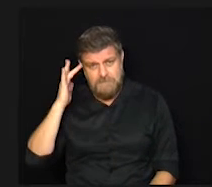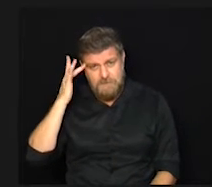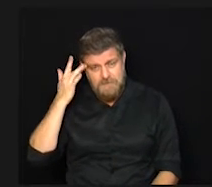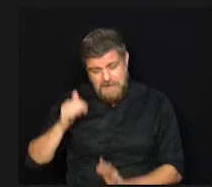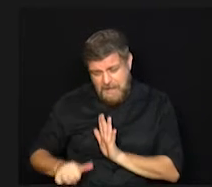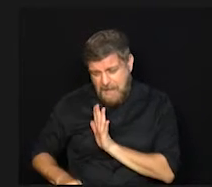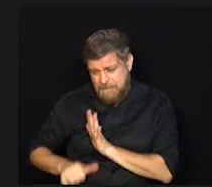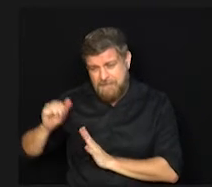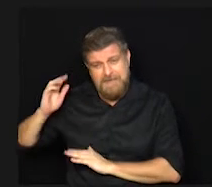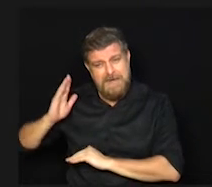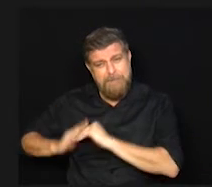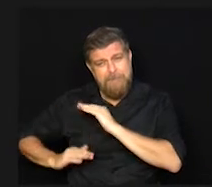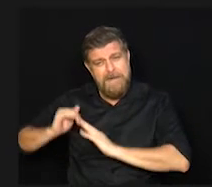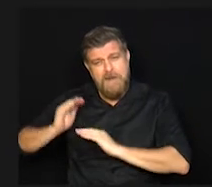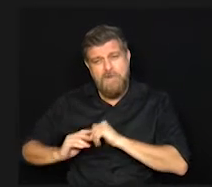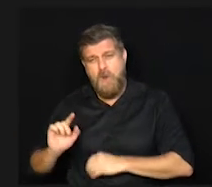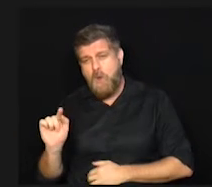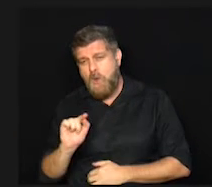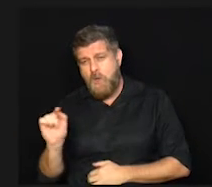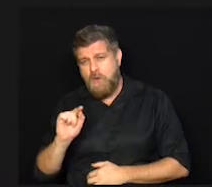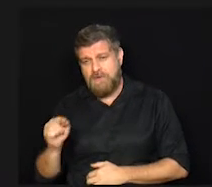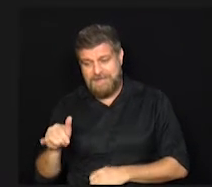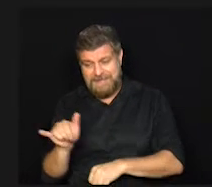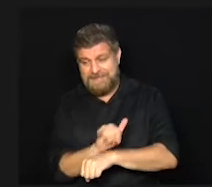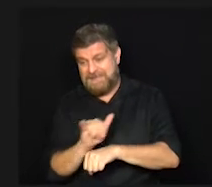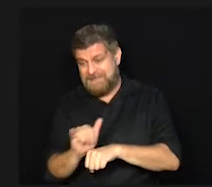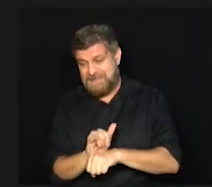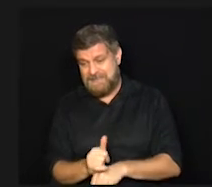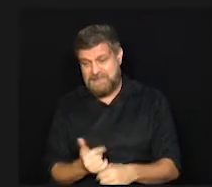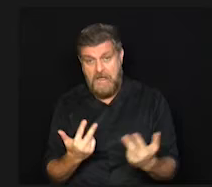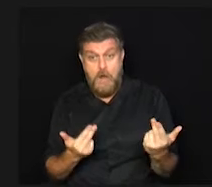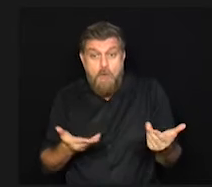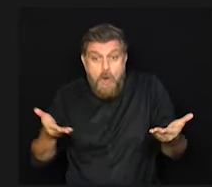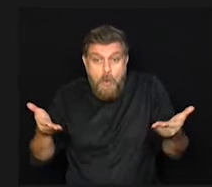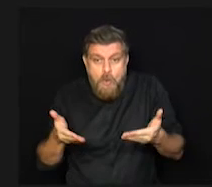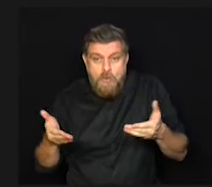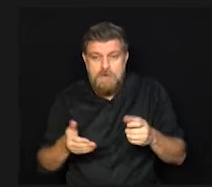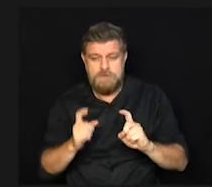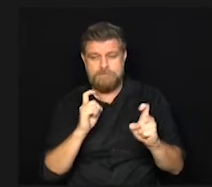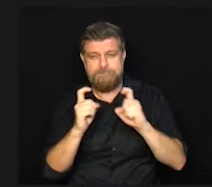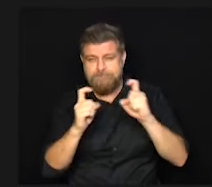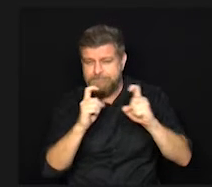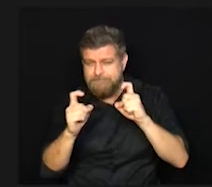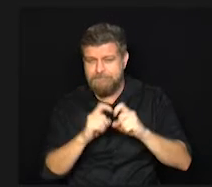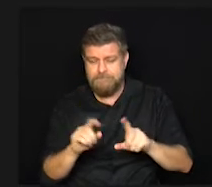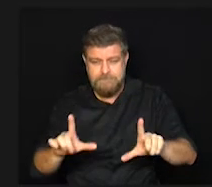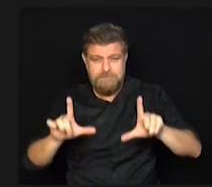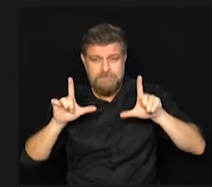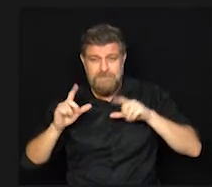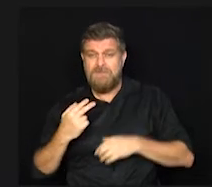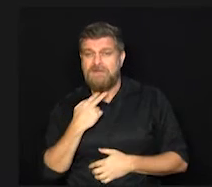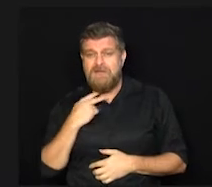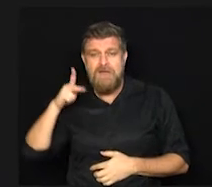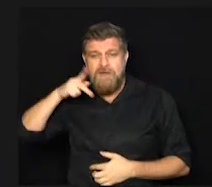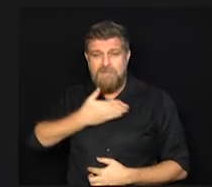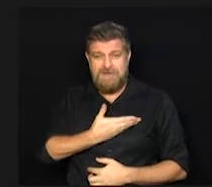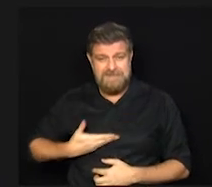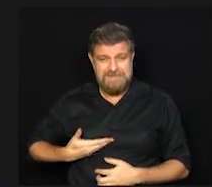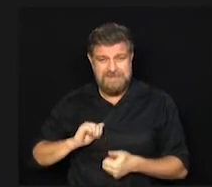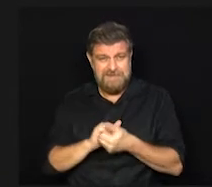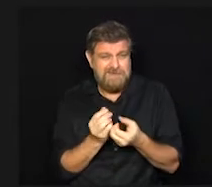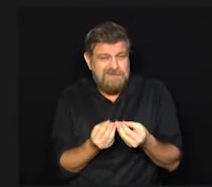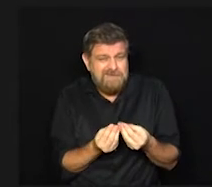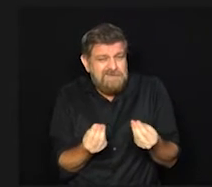primeiro passo são ações como essa, né? Porque a gente sabe que não dá para fazer política pública de